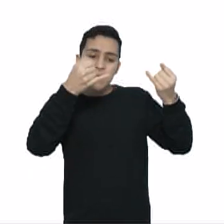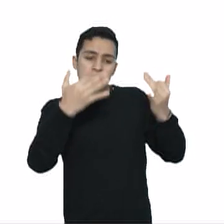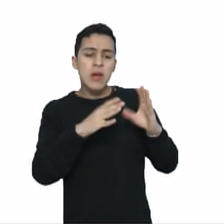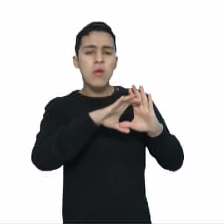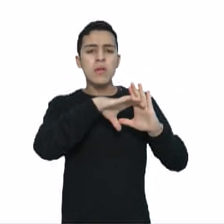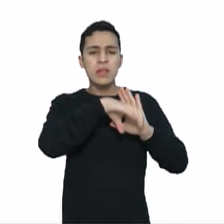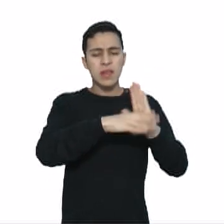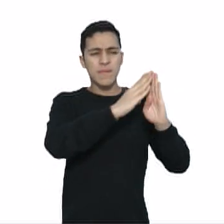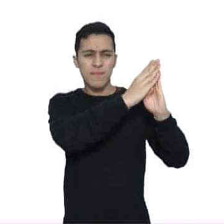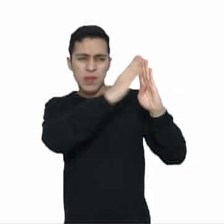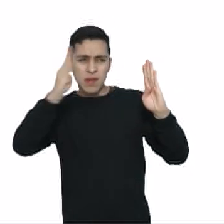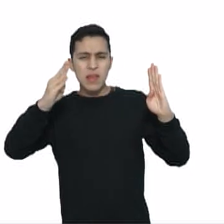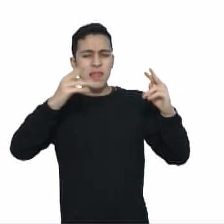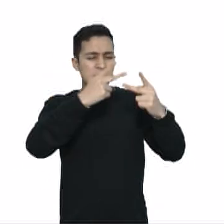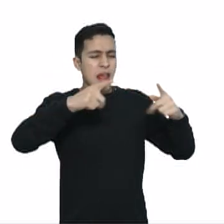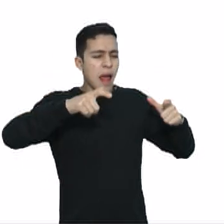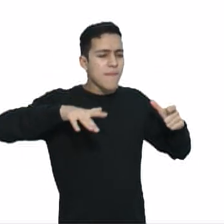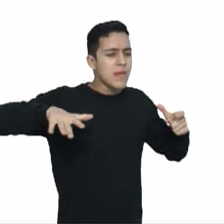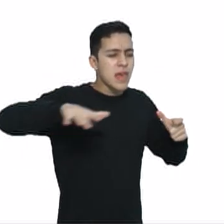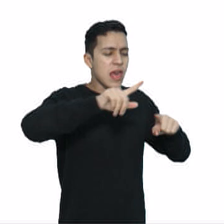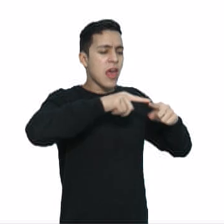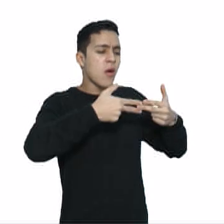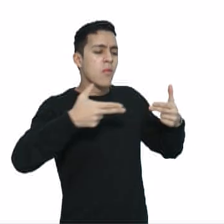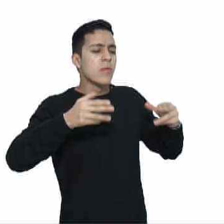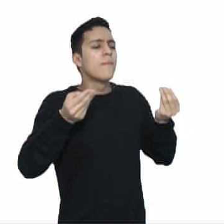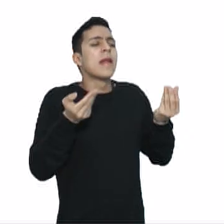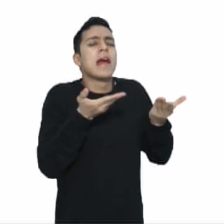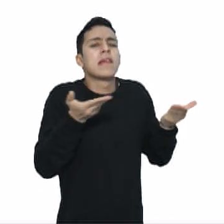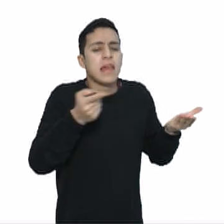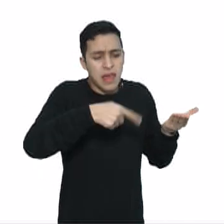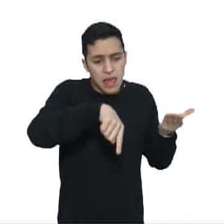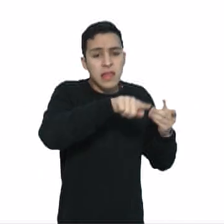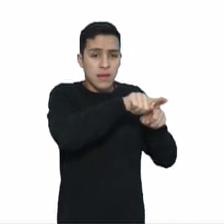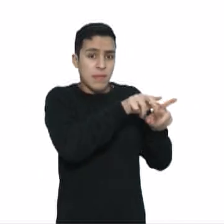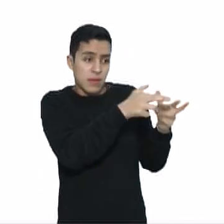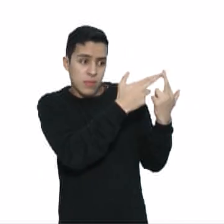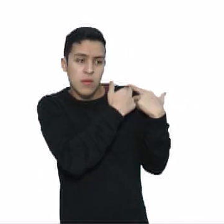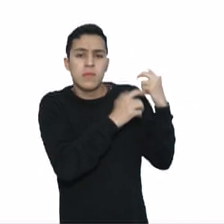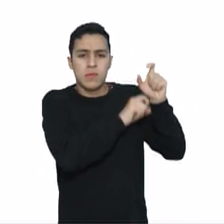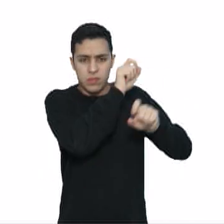seus ambientes e recursos, suas funções e atribuições.